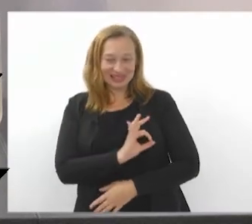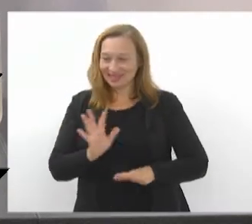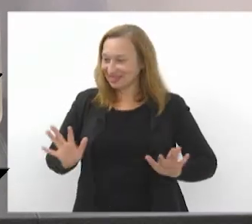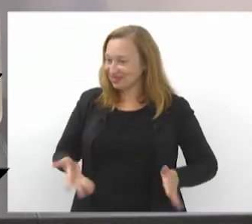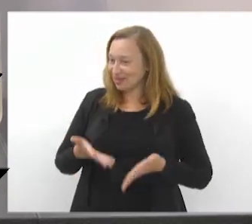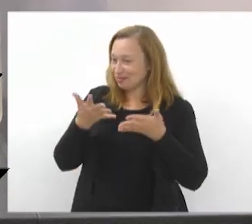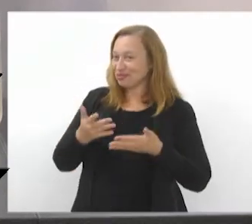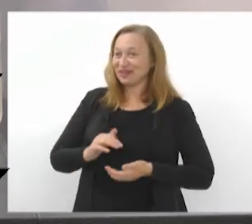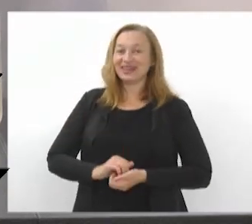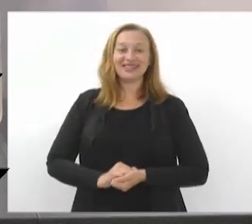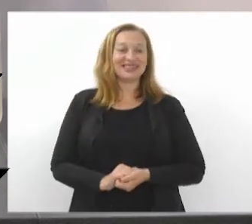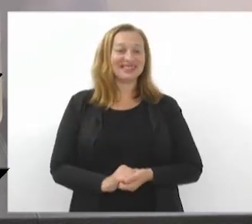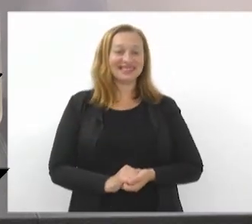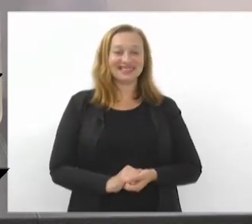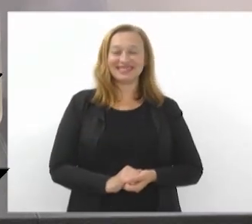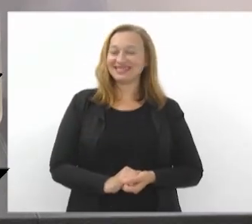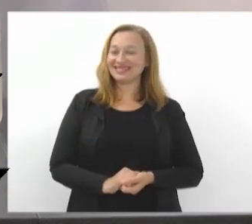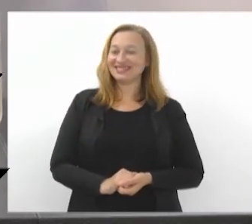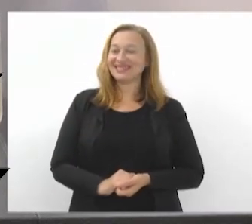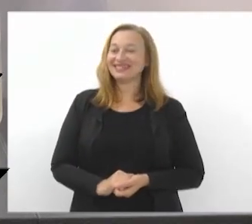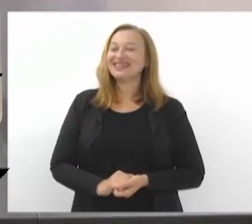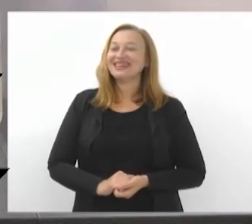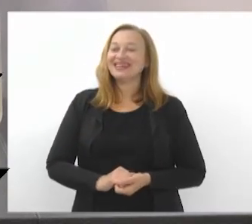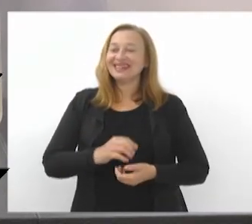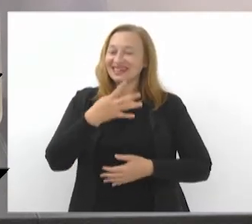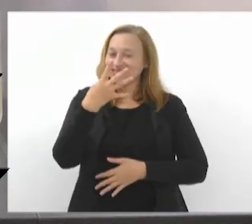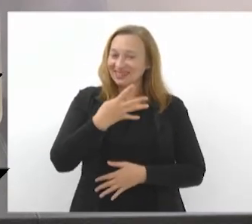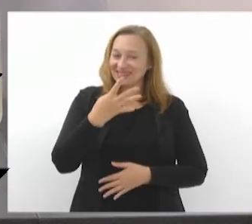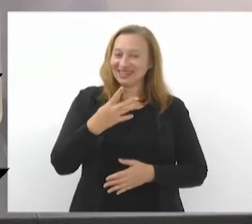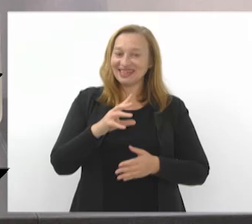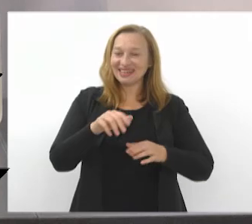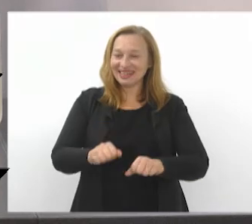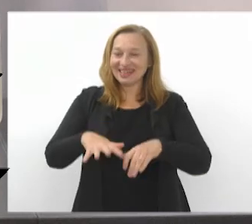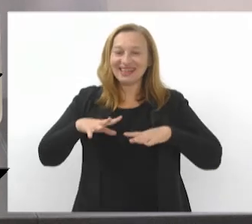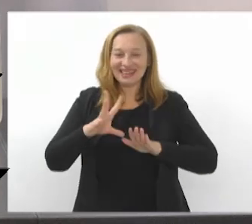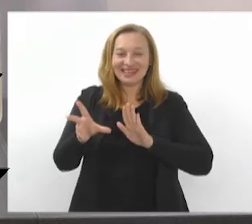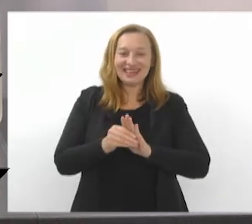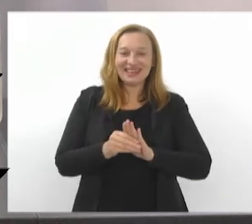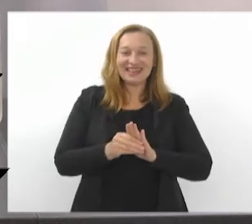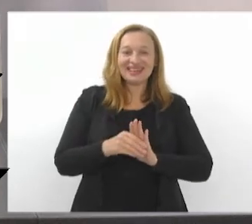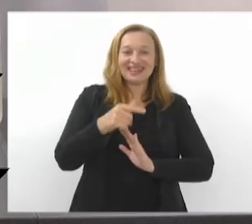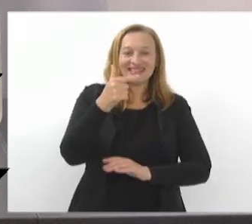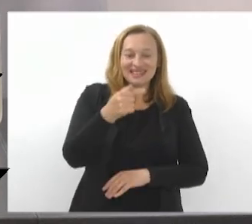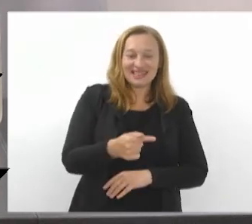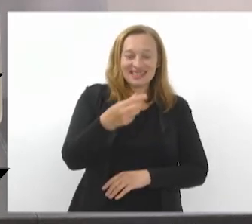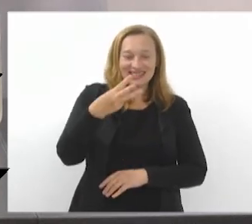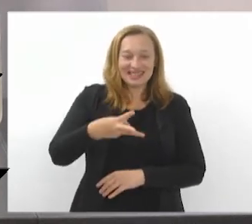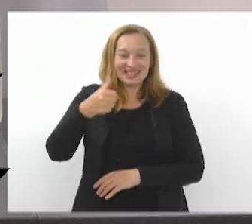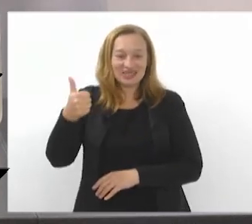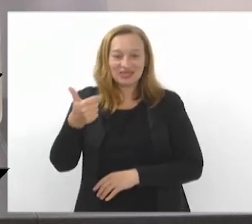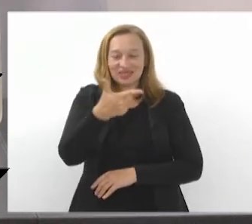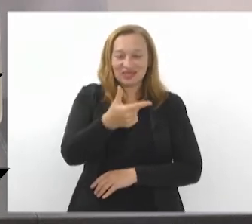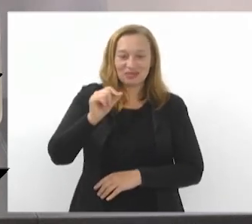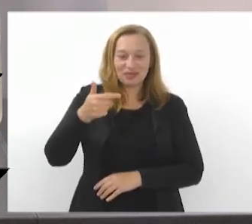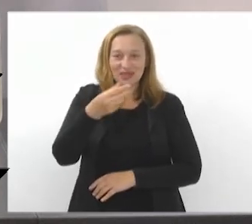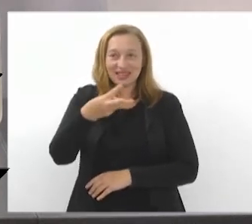iniciativa. Item 4. Emenda de plenário ao projeto de lei 731 de 2023, de